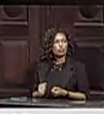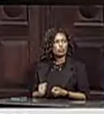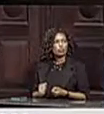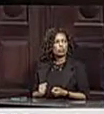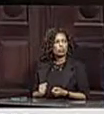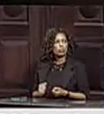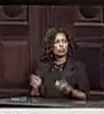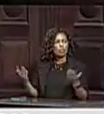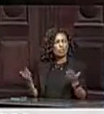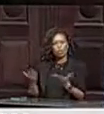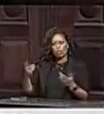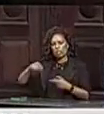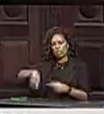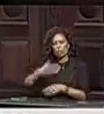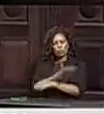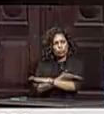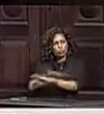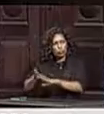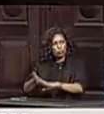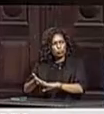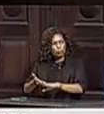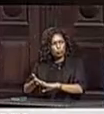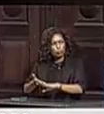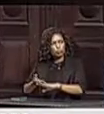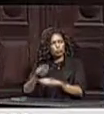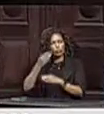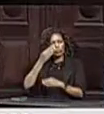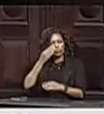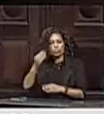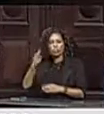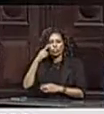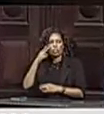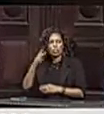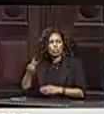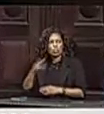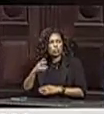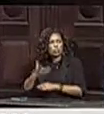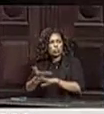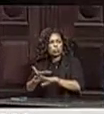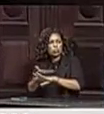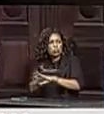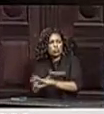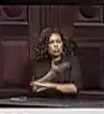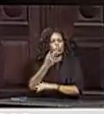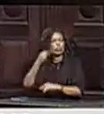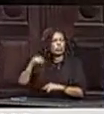Já estamos habituados a apreciar esta matéria.